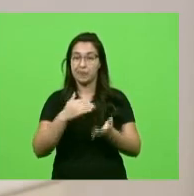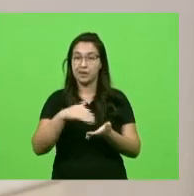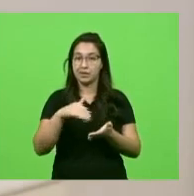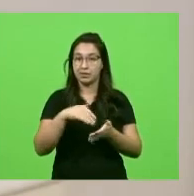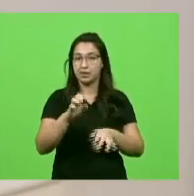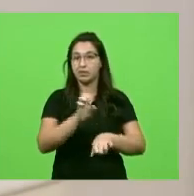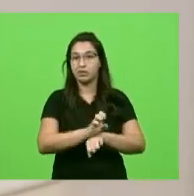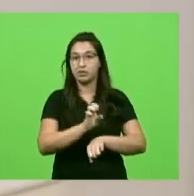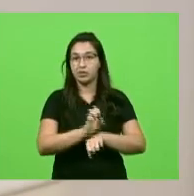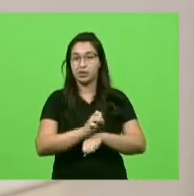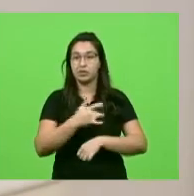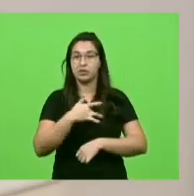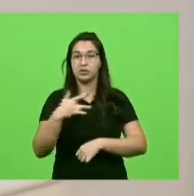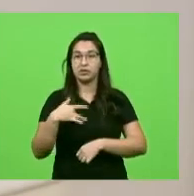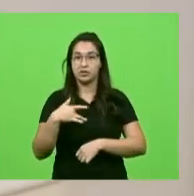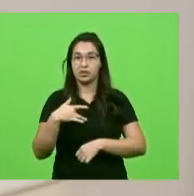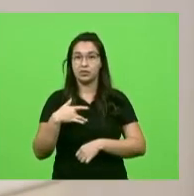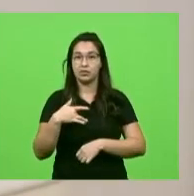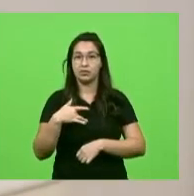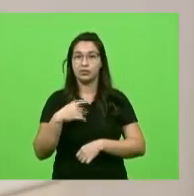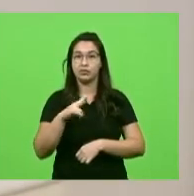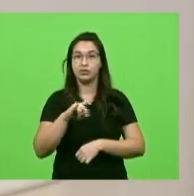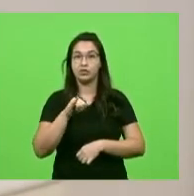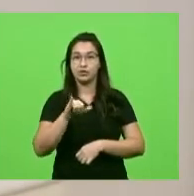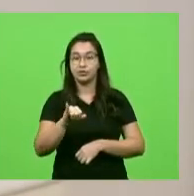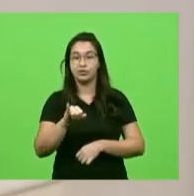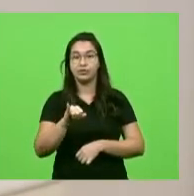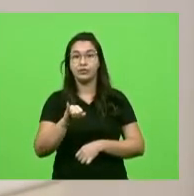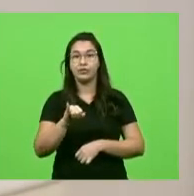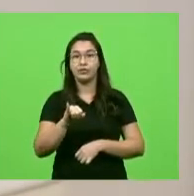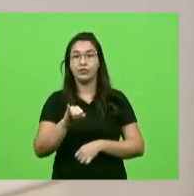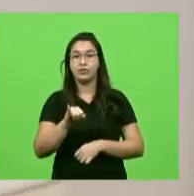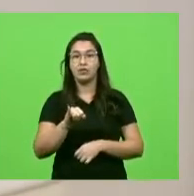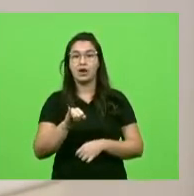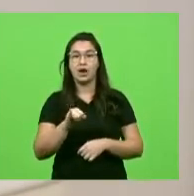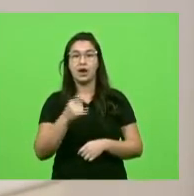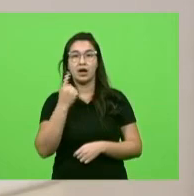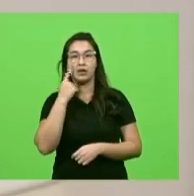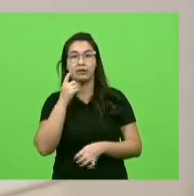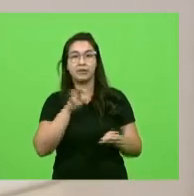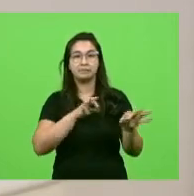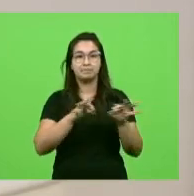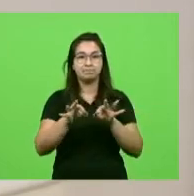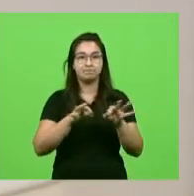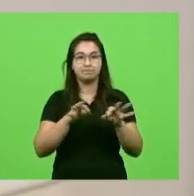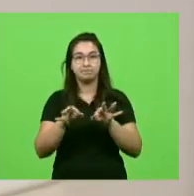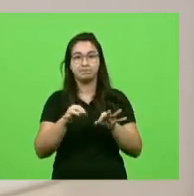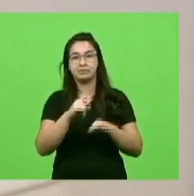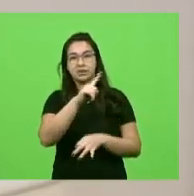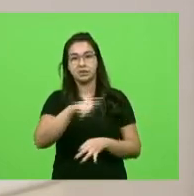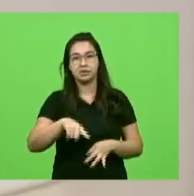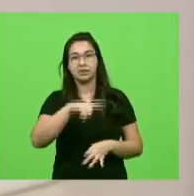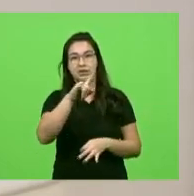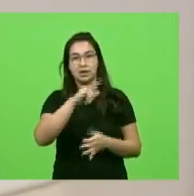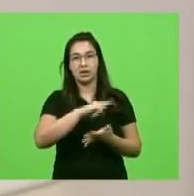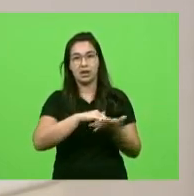da Saúde adotará no âmbito administrativo as providências necessárias à rescisão do contrato objeto